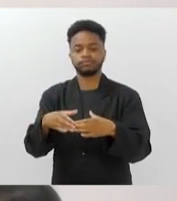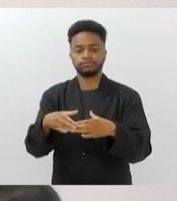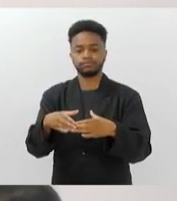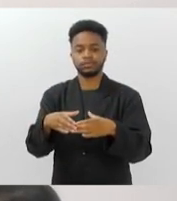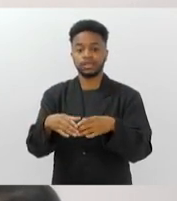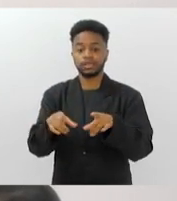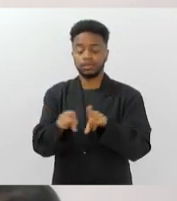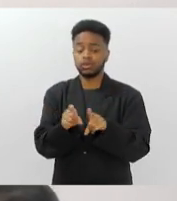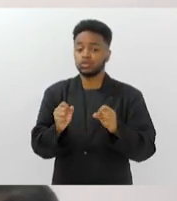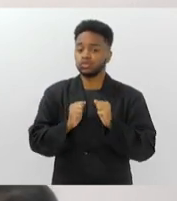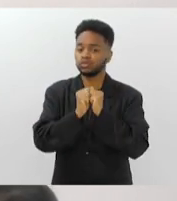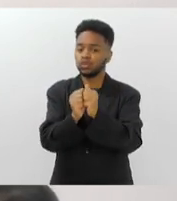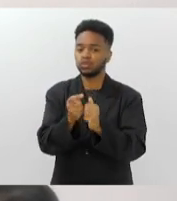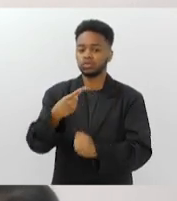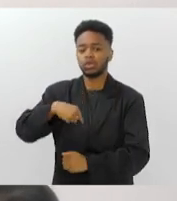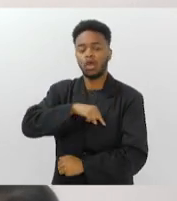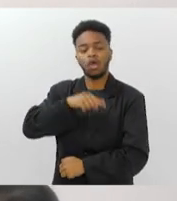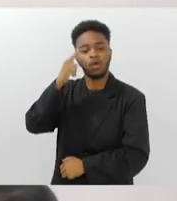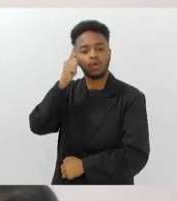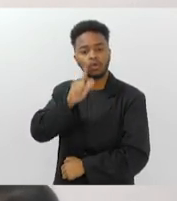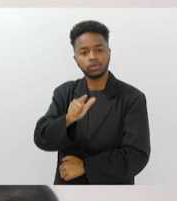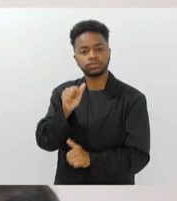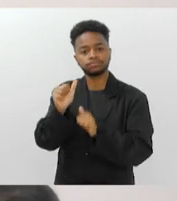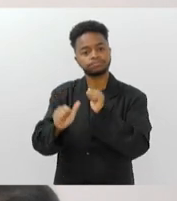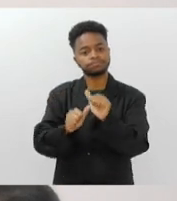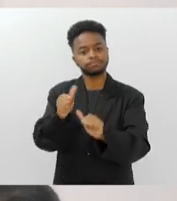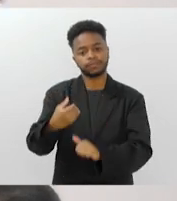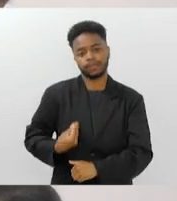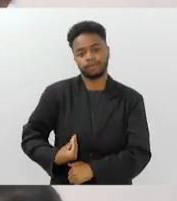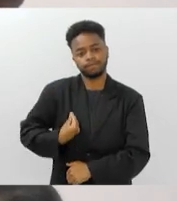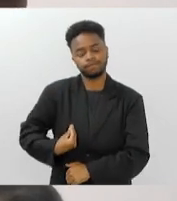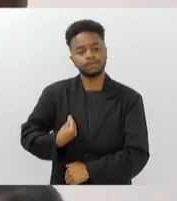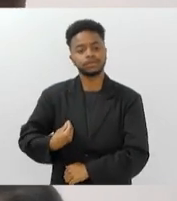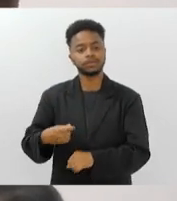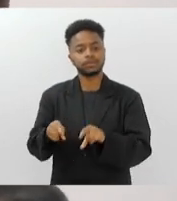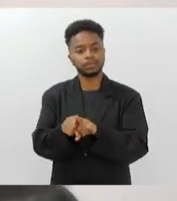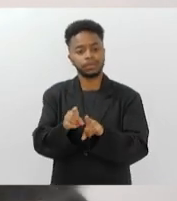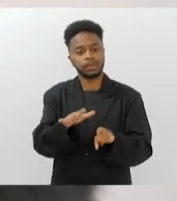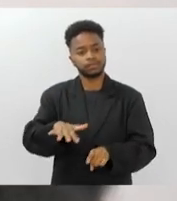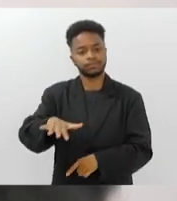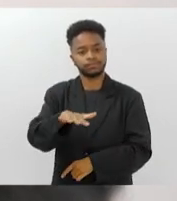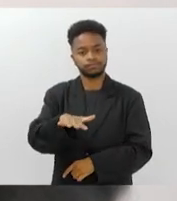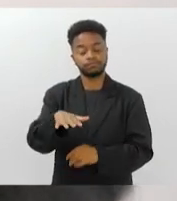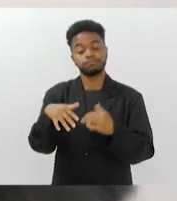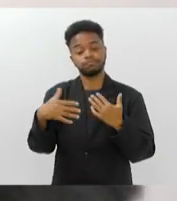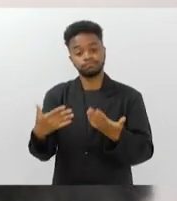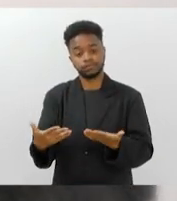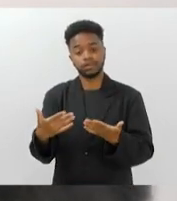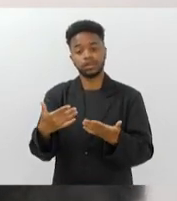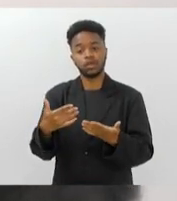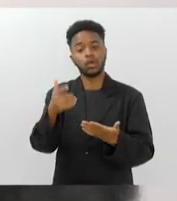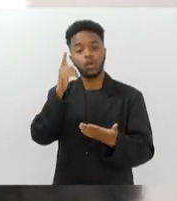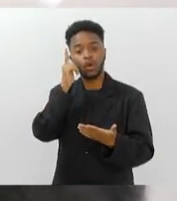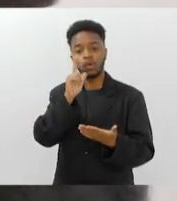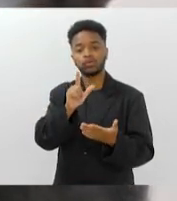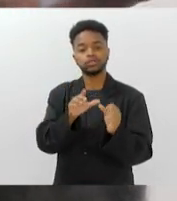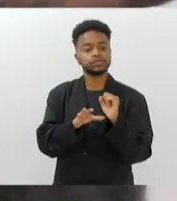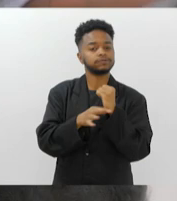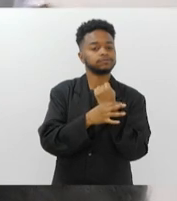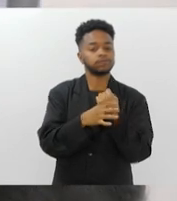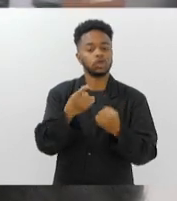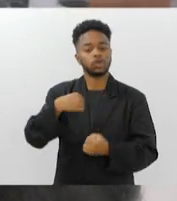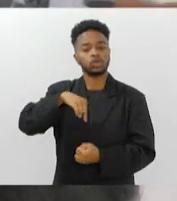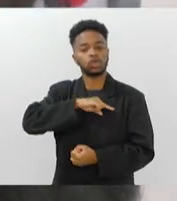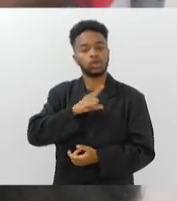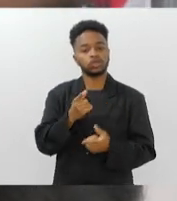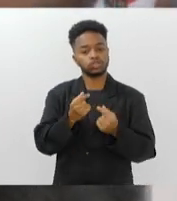e juntos poder aar vid e territórios e com isso assegurar que os nossos recursos